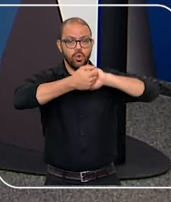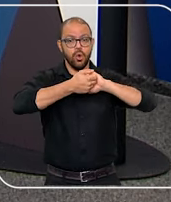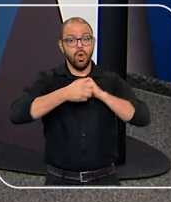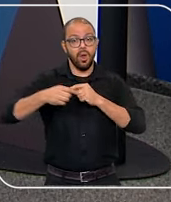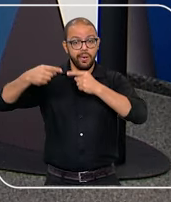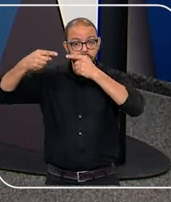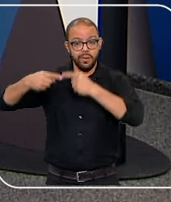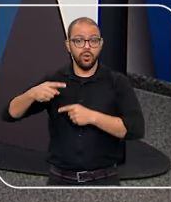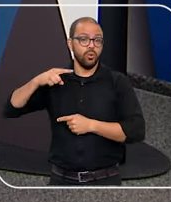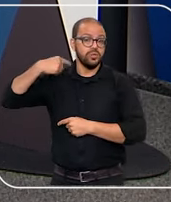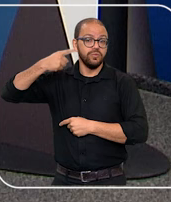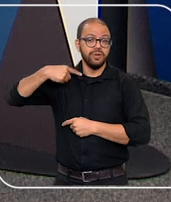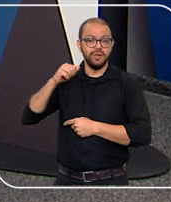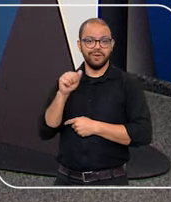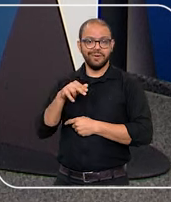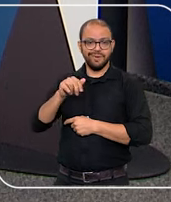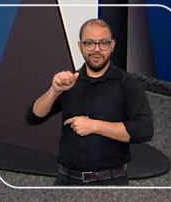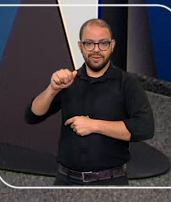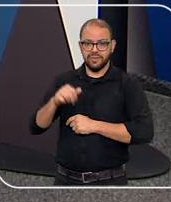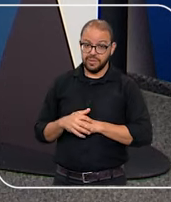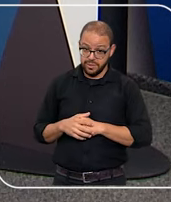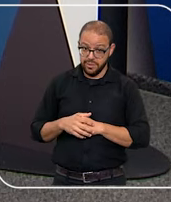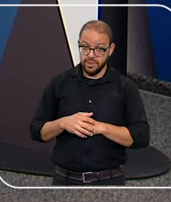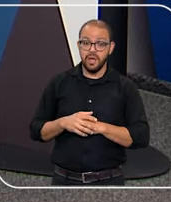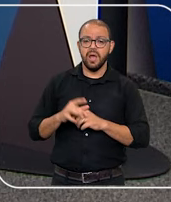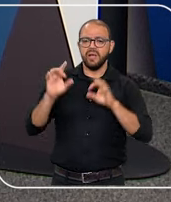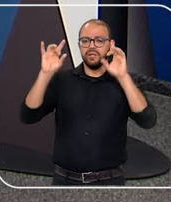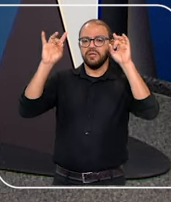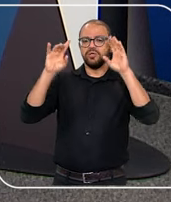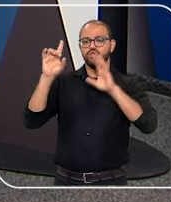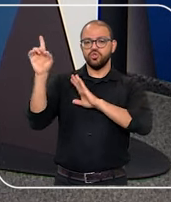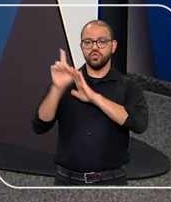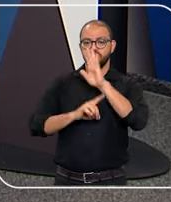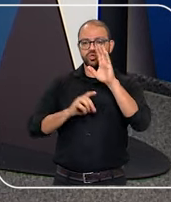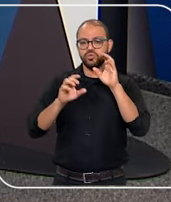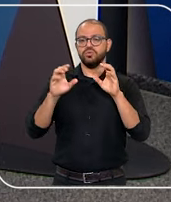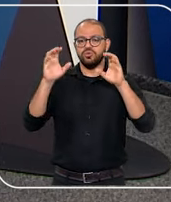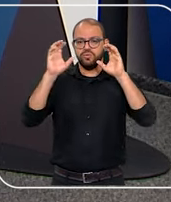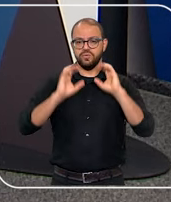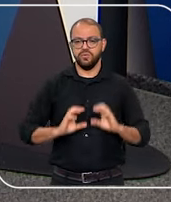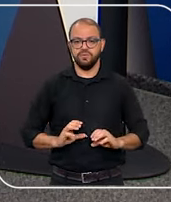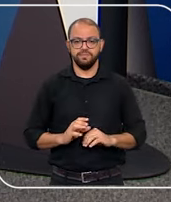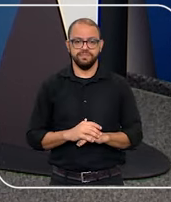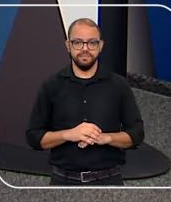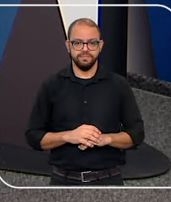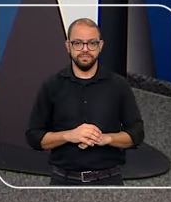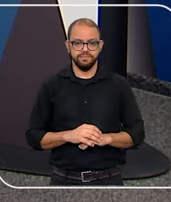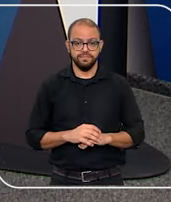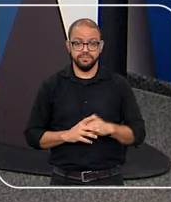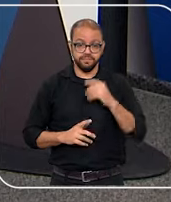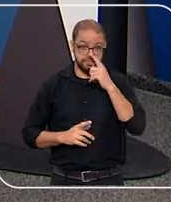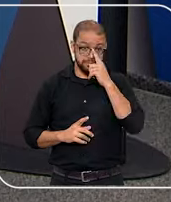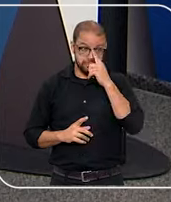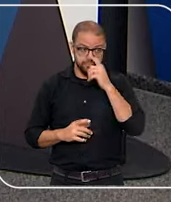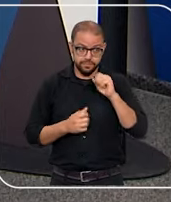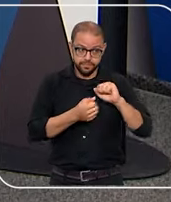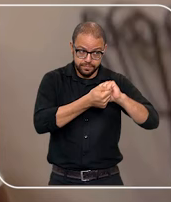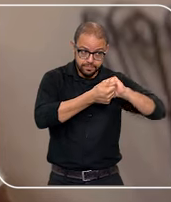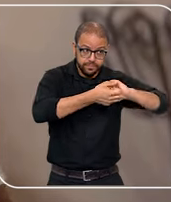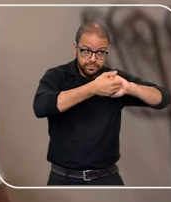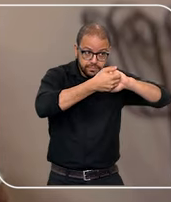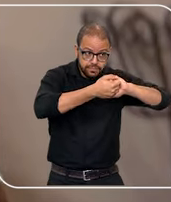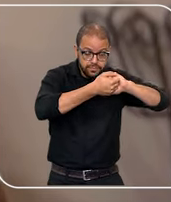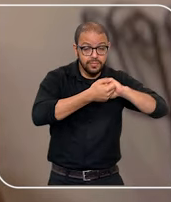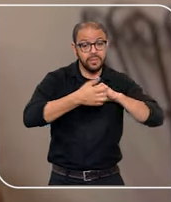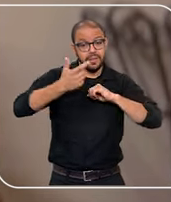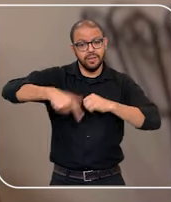a mediação com a advogada Ana Carolina Azevedo, especialista em direito civil. A conciliação